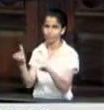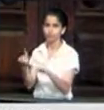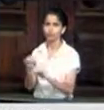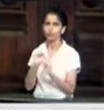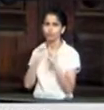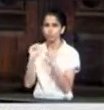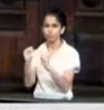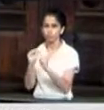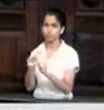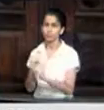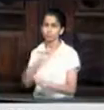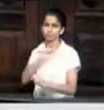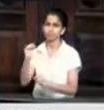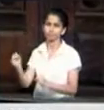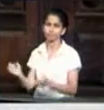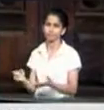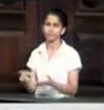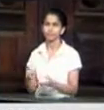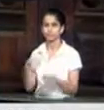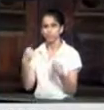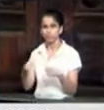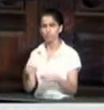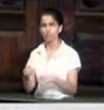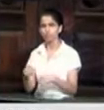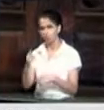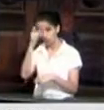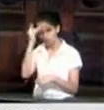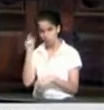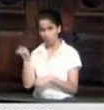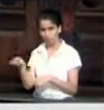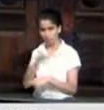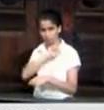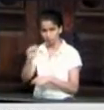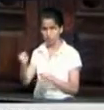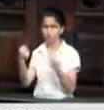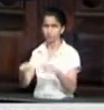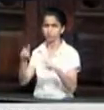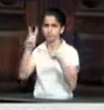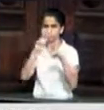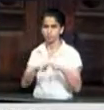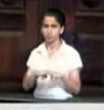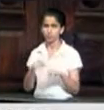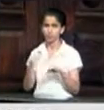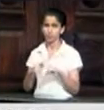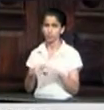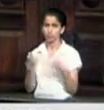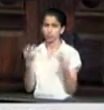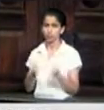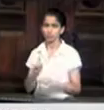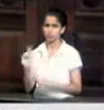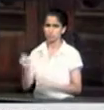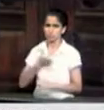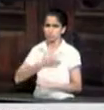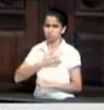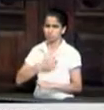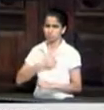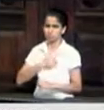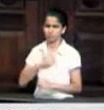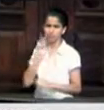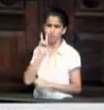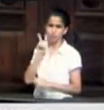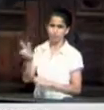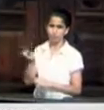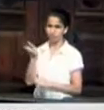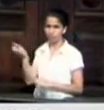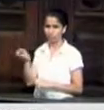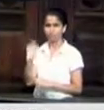Rio de Janeiro. Pessoas precisam ser presas quando fazem isso, porque não aceitam a verdade e